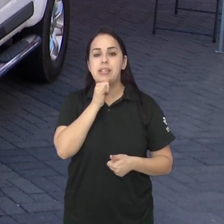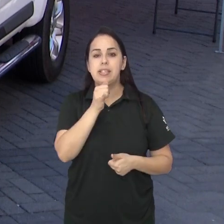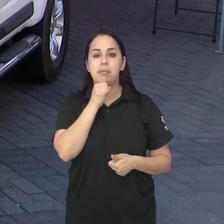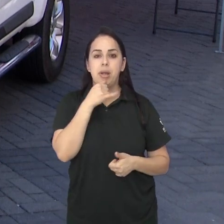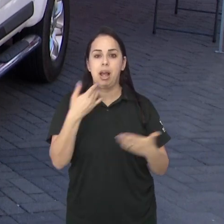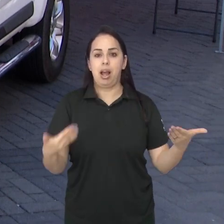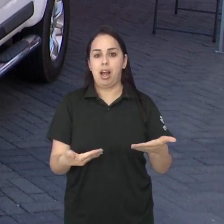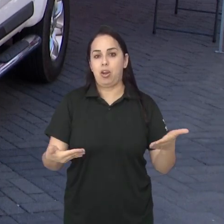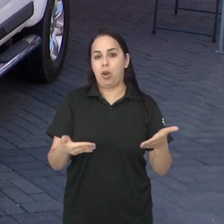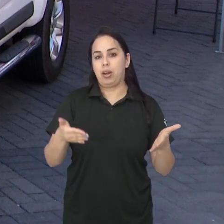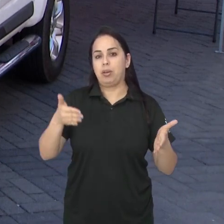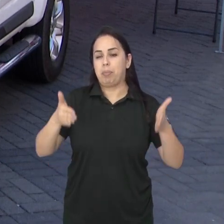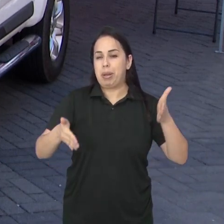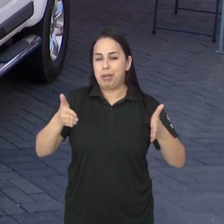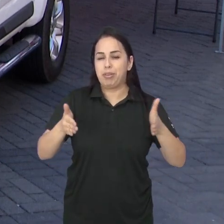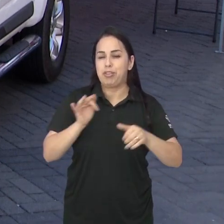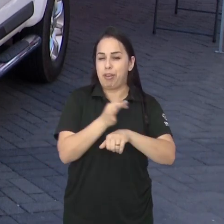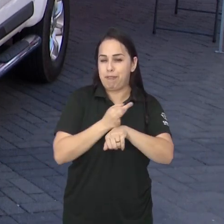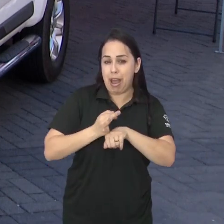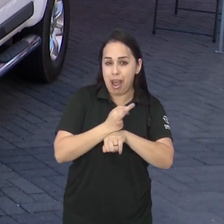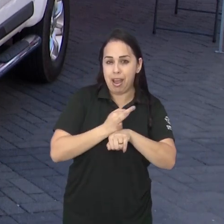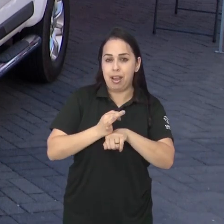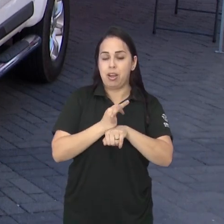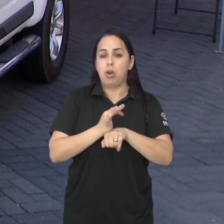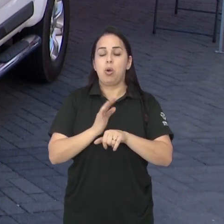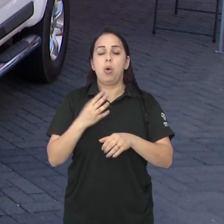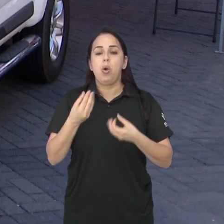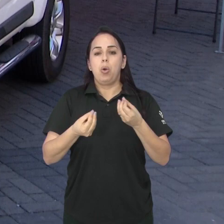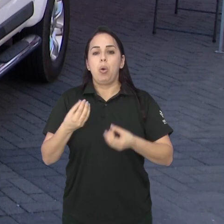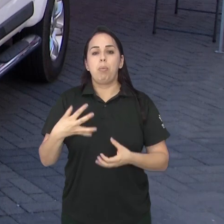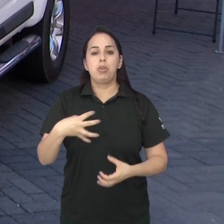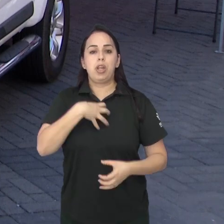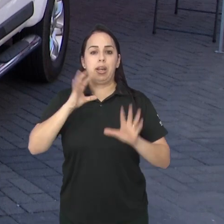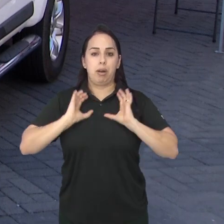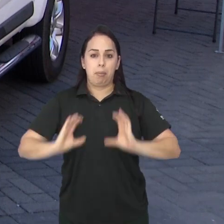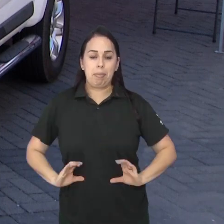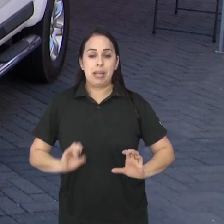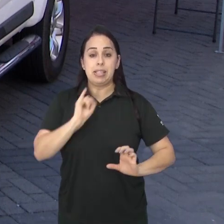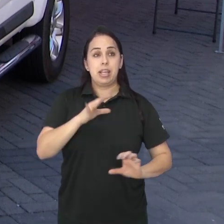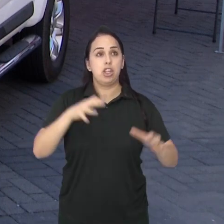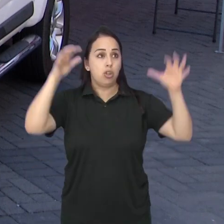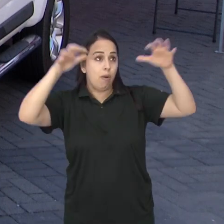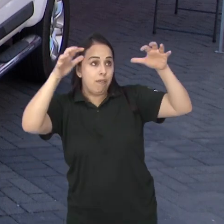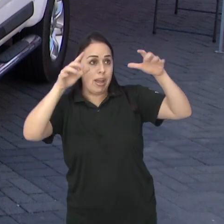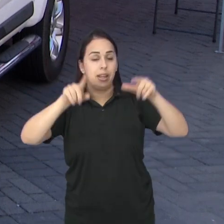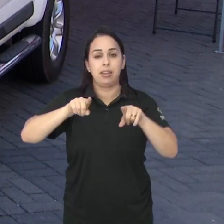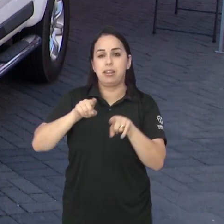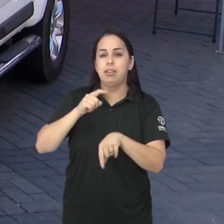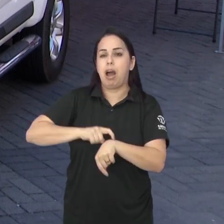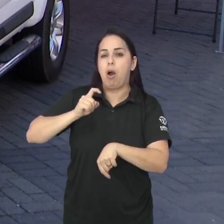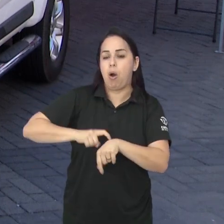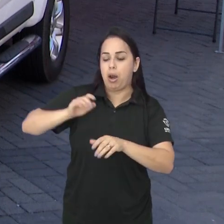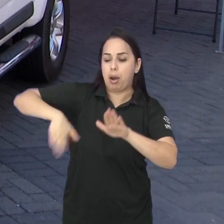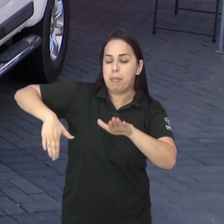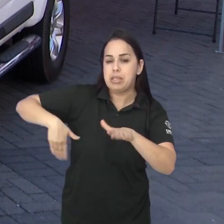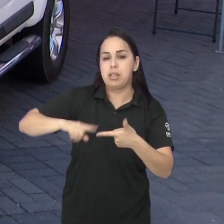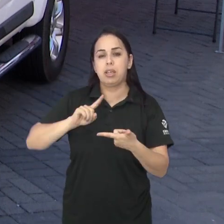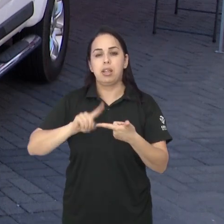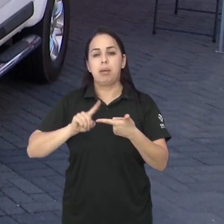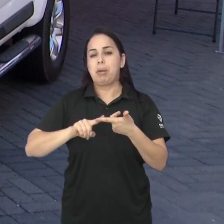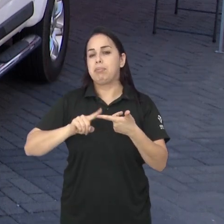por exemplo, agora nós estamos entrando no período de férias, então como se comportar no período de férias, com chuva, piscina, recreação,